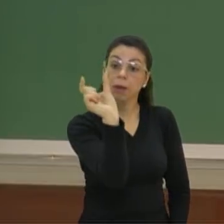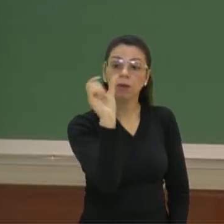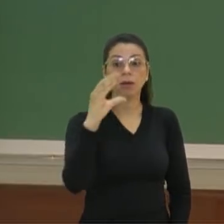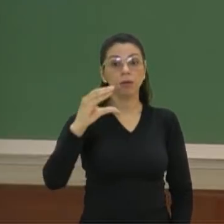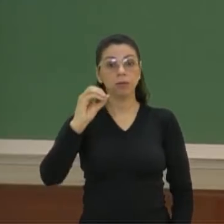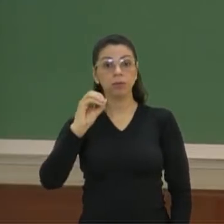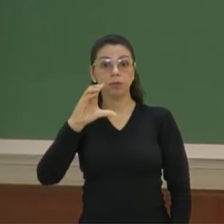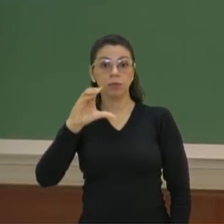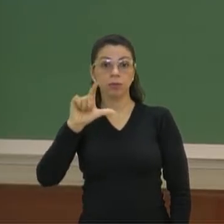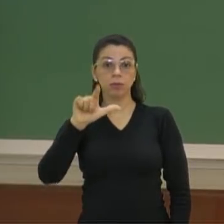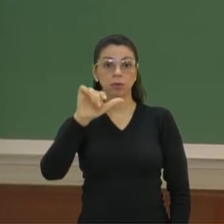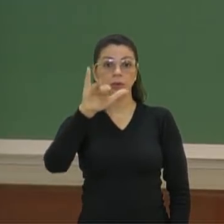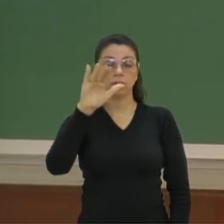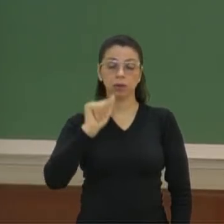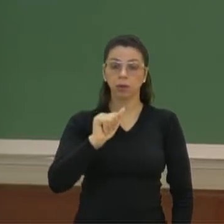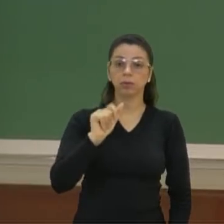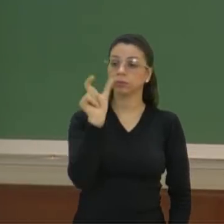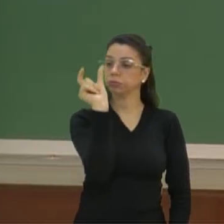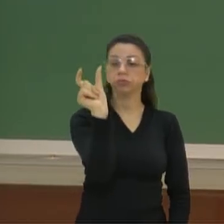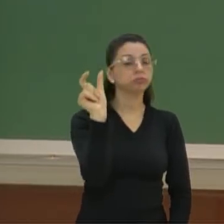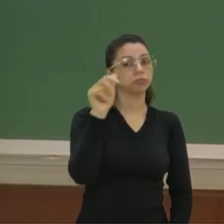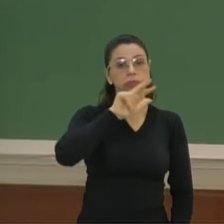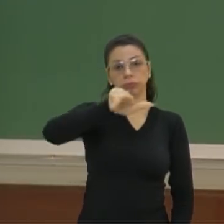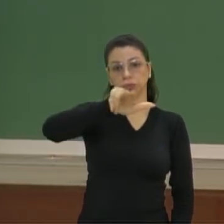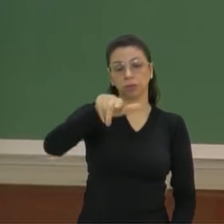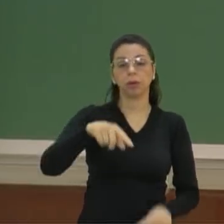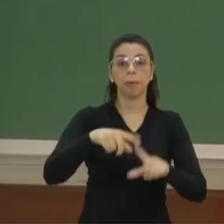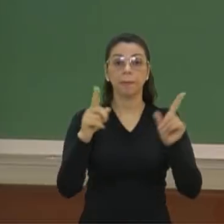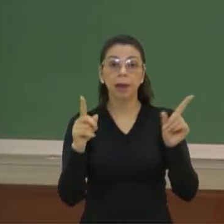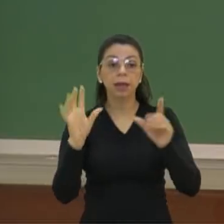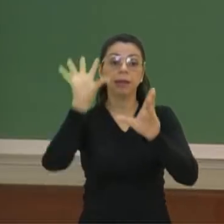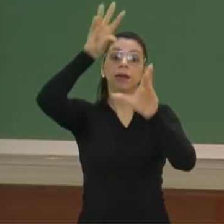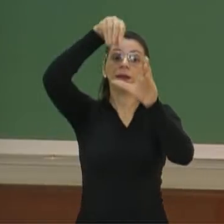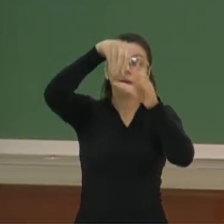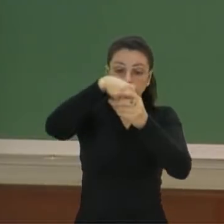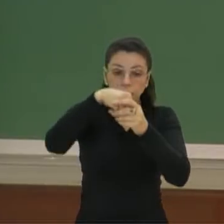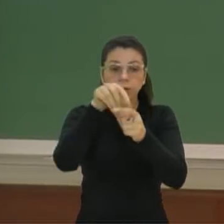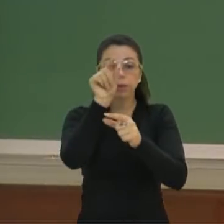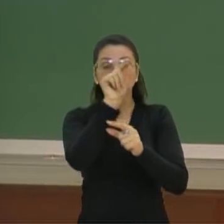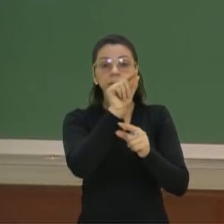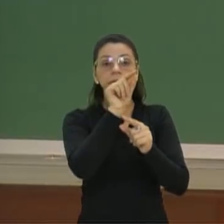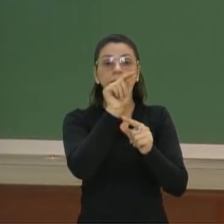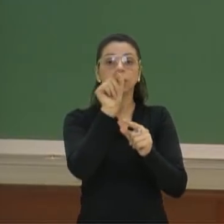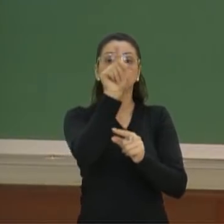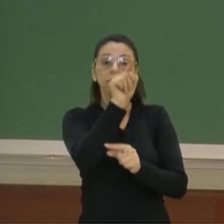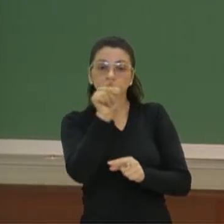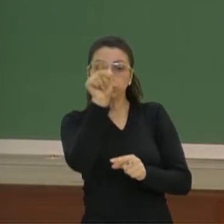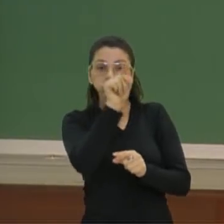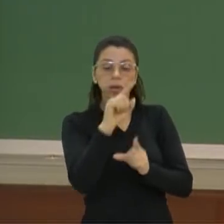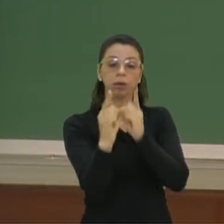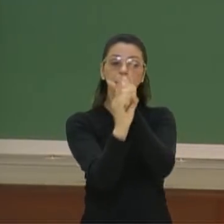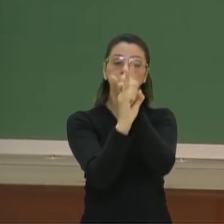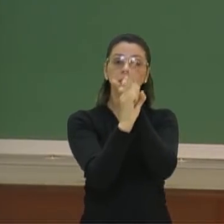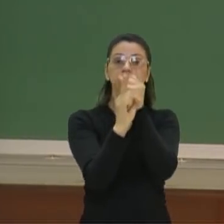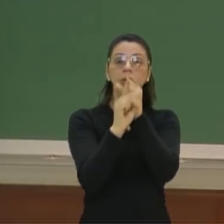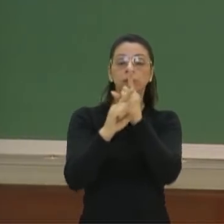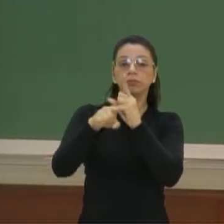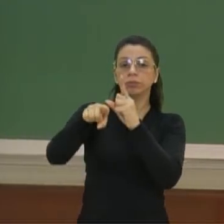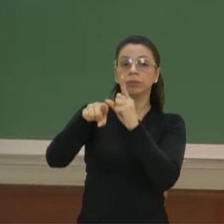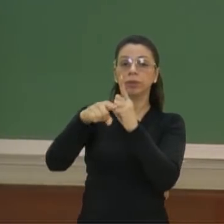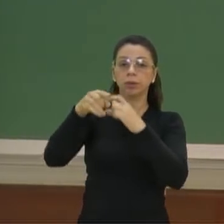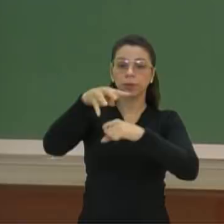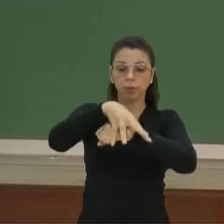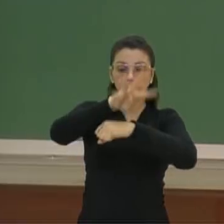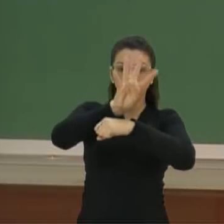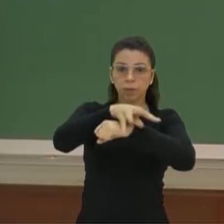cóclea. Não necessariamente ela deveria aparecer, porque dentro da cóclea nós encontramos quem? Os mecanorreceptores.